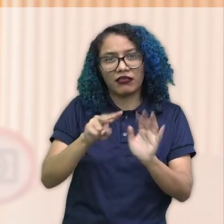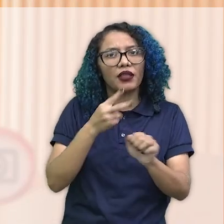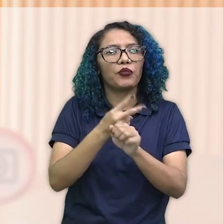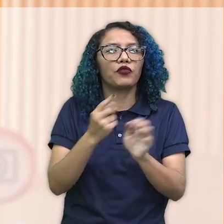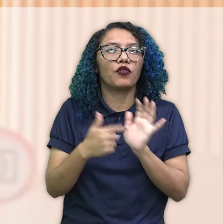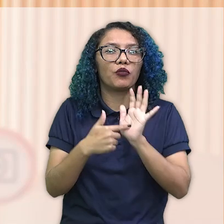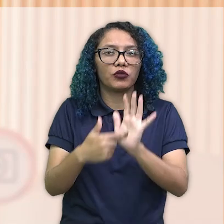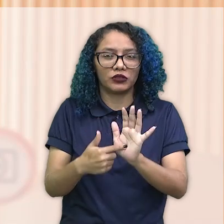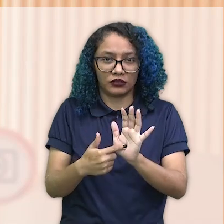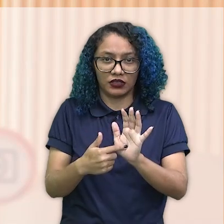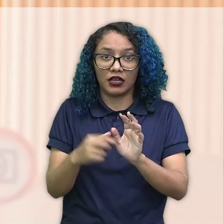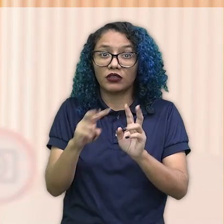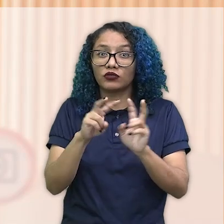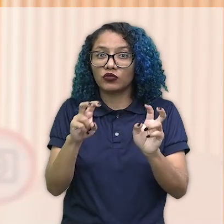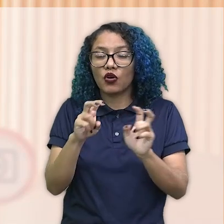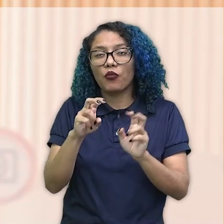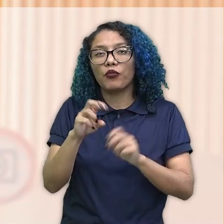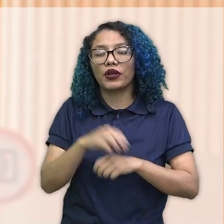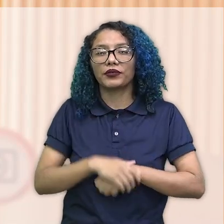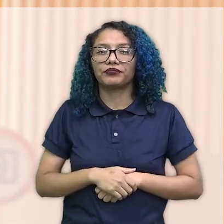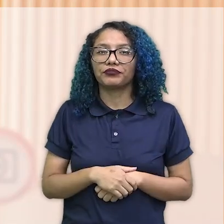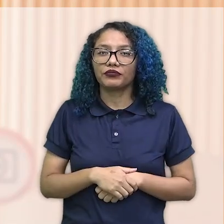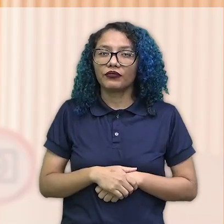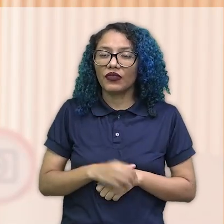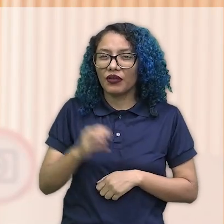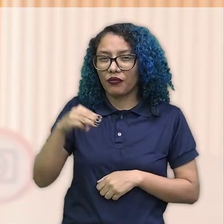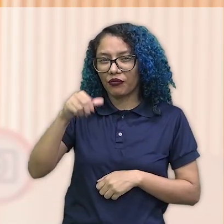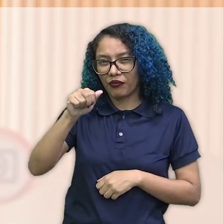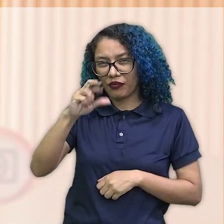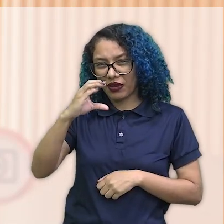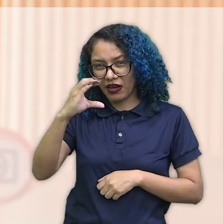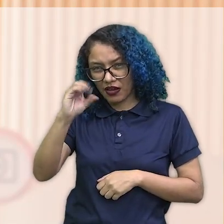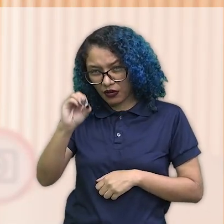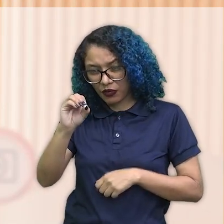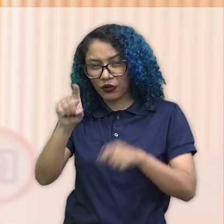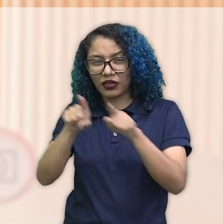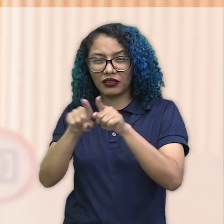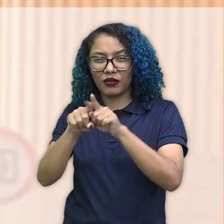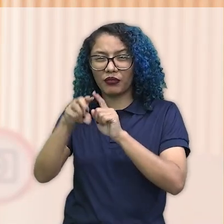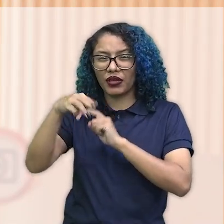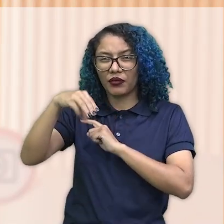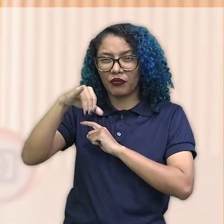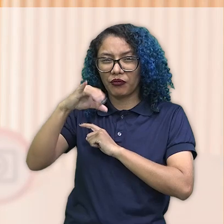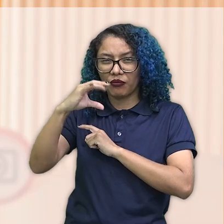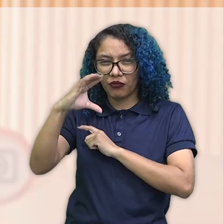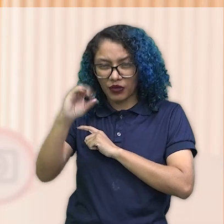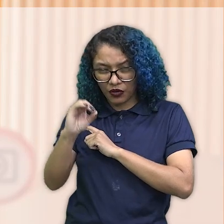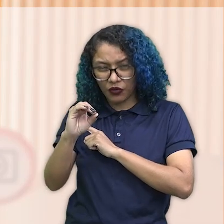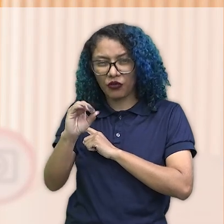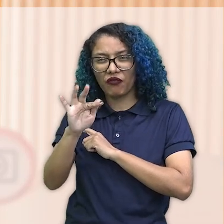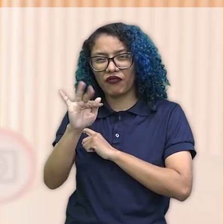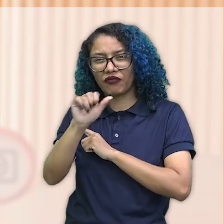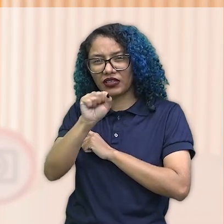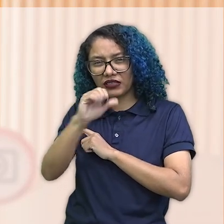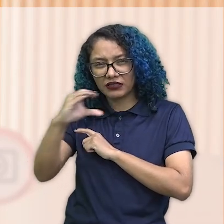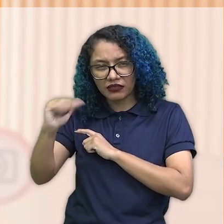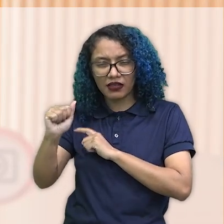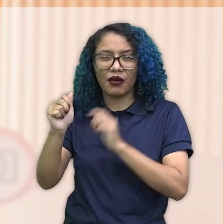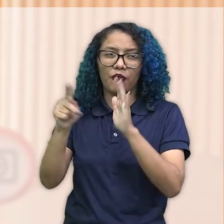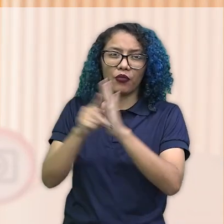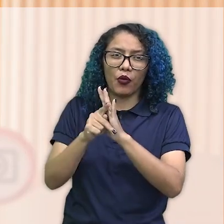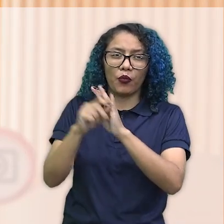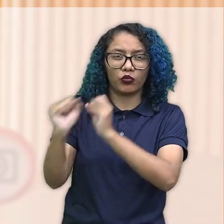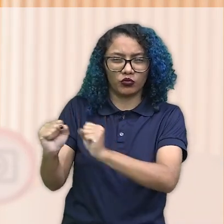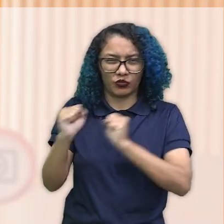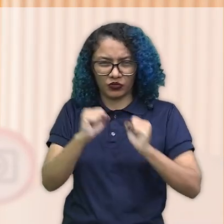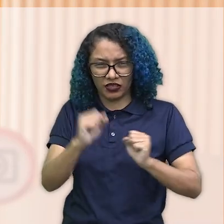quando o Foucault vai falar da macrofísica e microfísica do poder, que é o ponto central desse pensamento aí. Estão